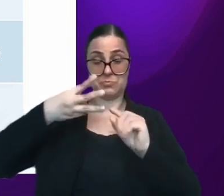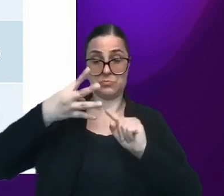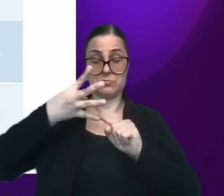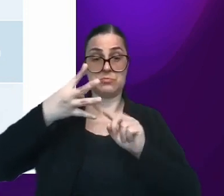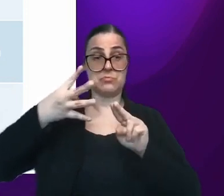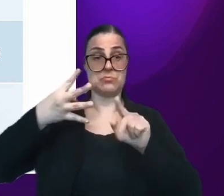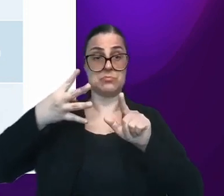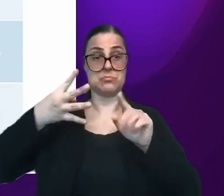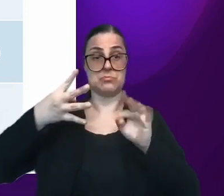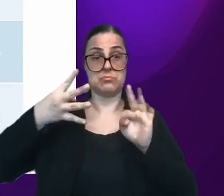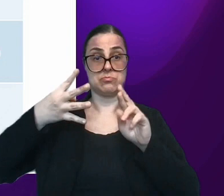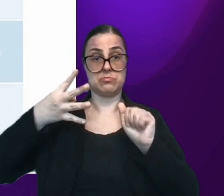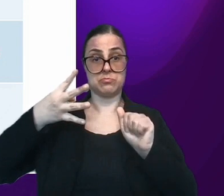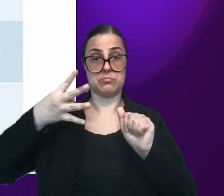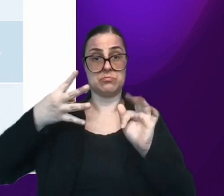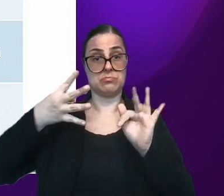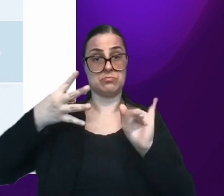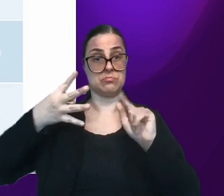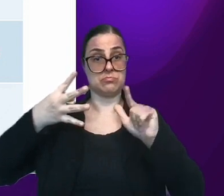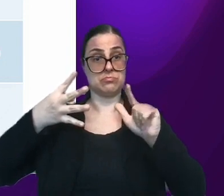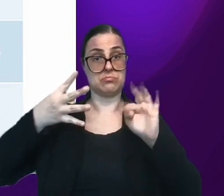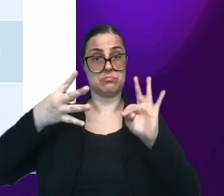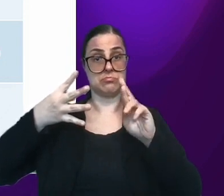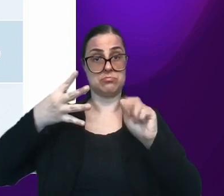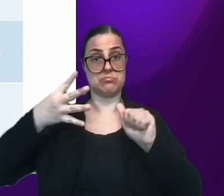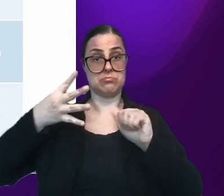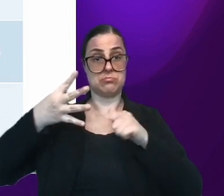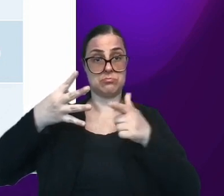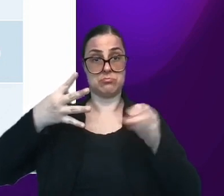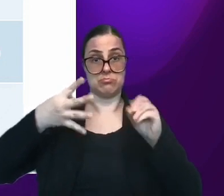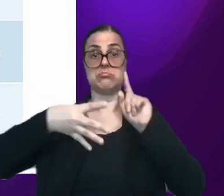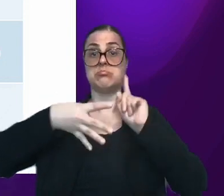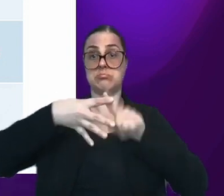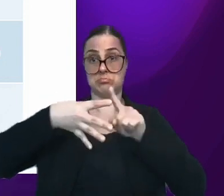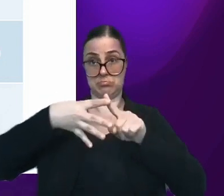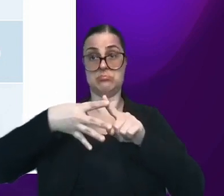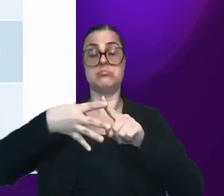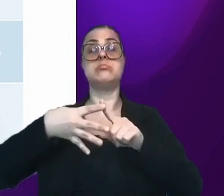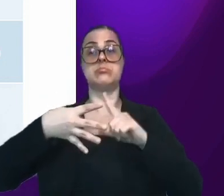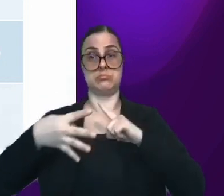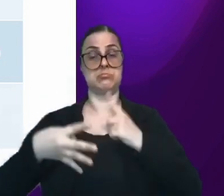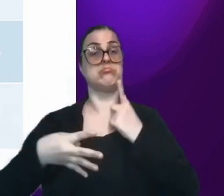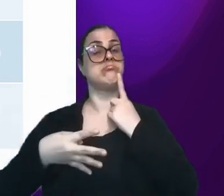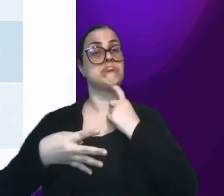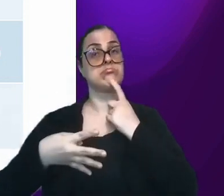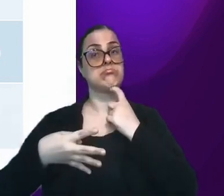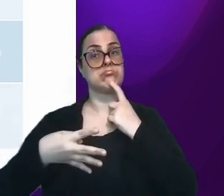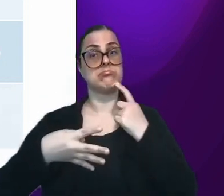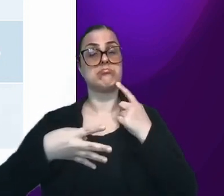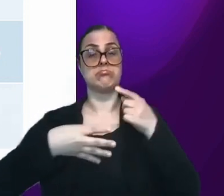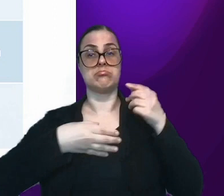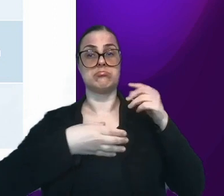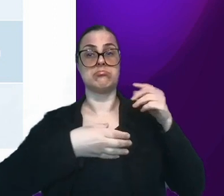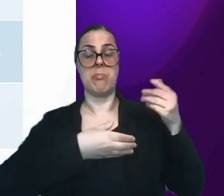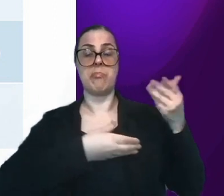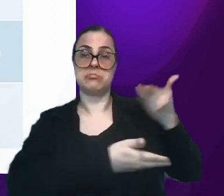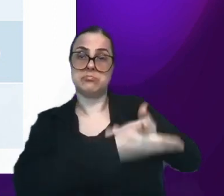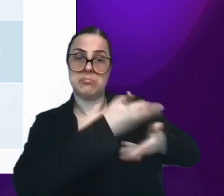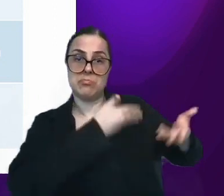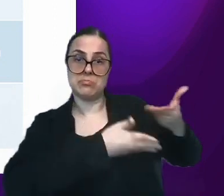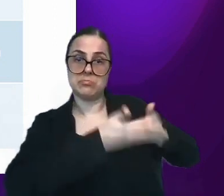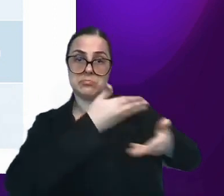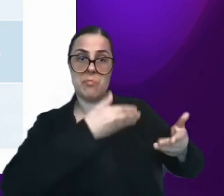convencional estendida trabalham com difusão, então teríamos hemodiálise convencional estendida, e a terapia contínua pode trabalhar